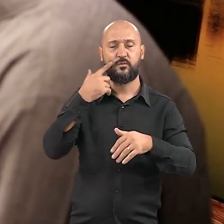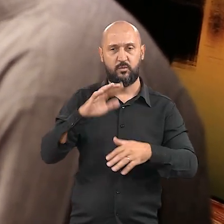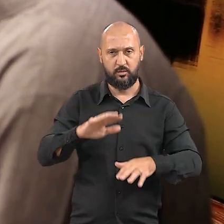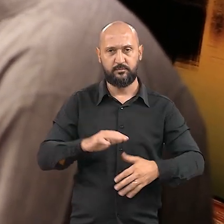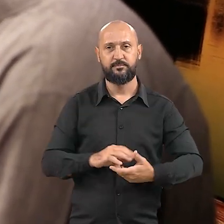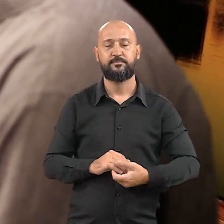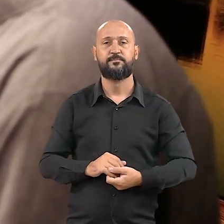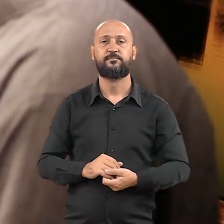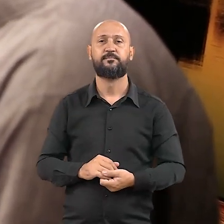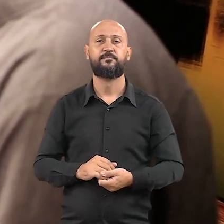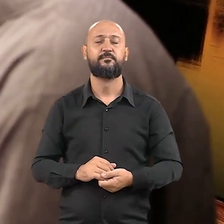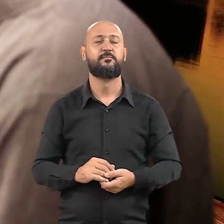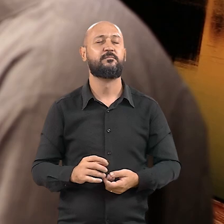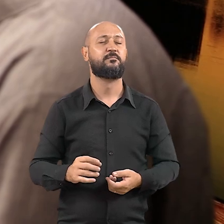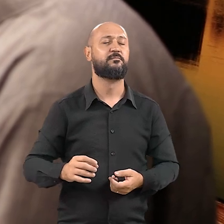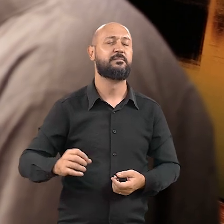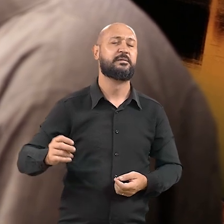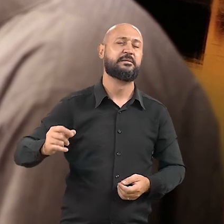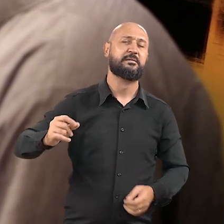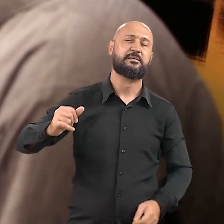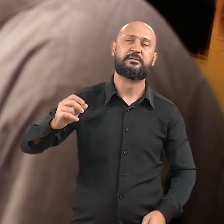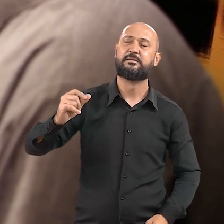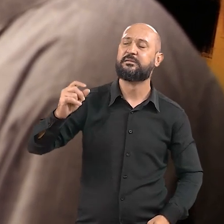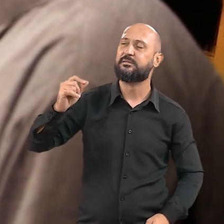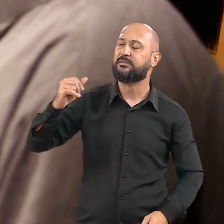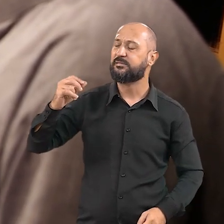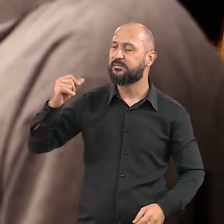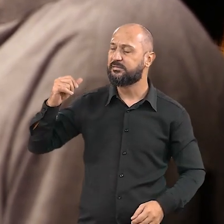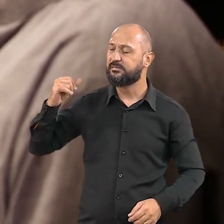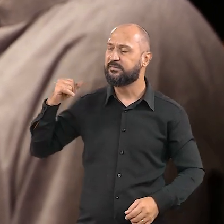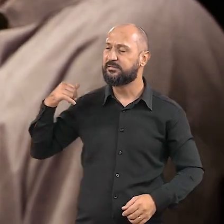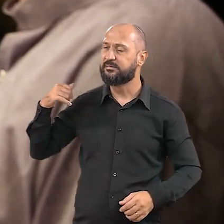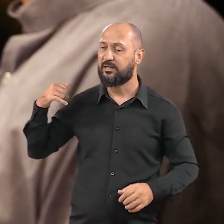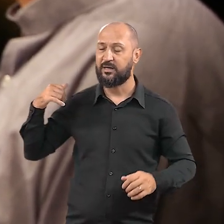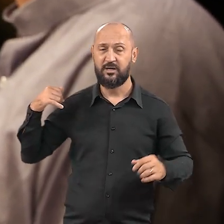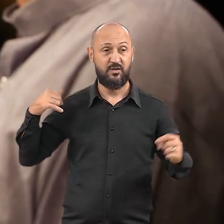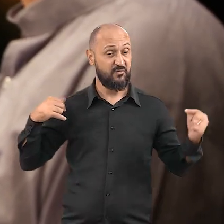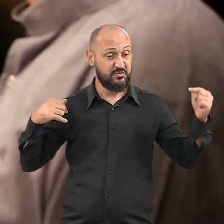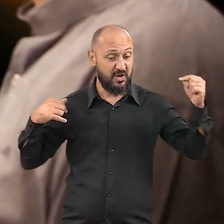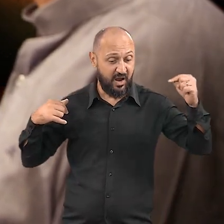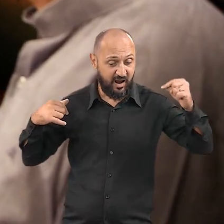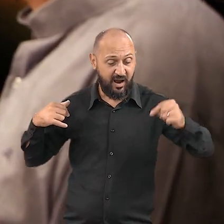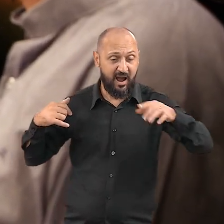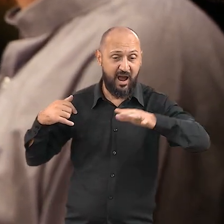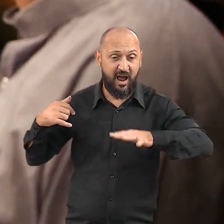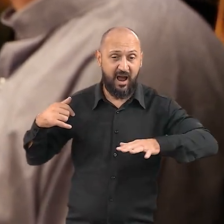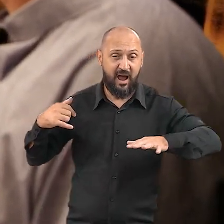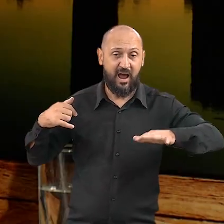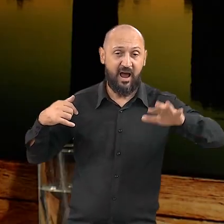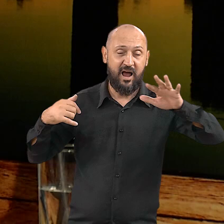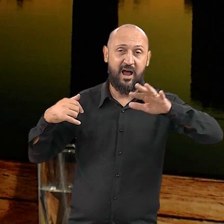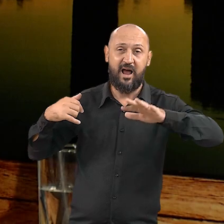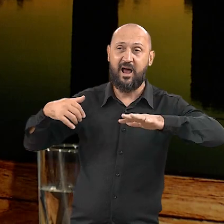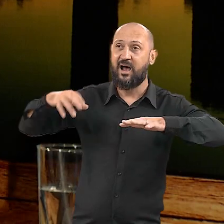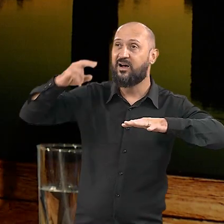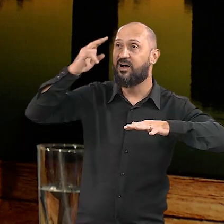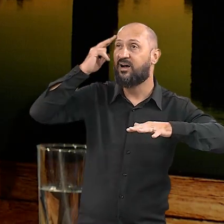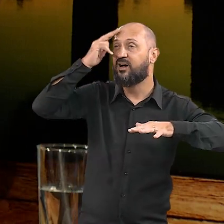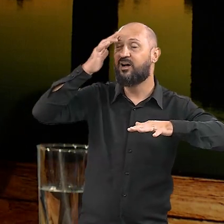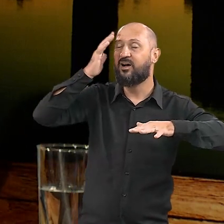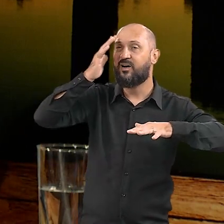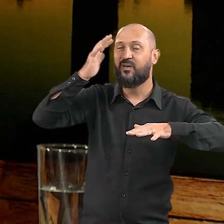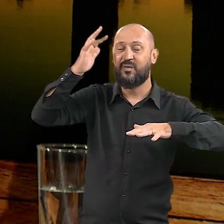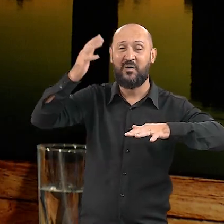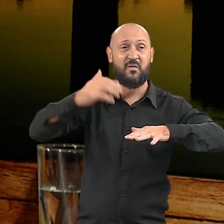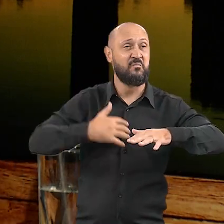música ficou assim. Já faz tanto tempo que chegaste por aqui, o que era sonho hoje nem